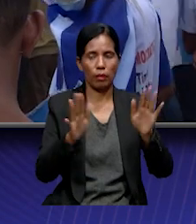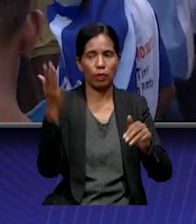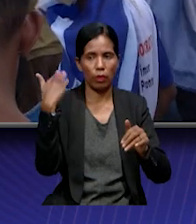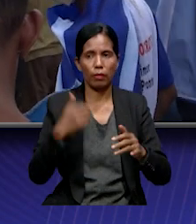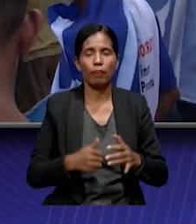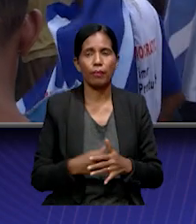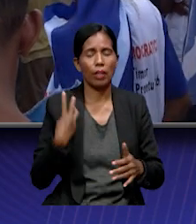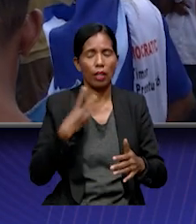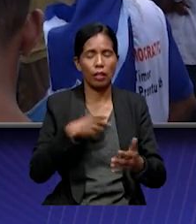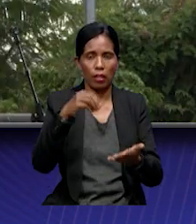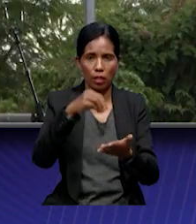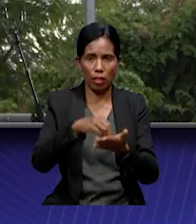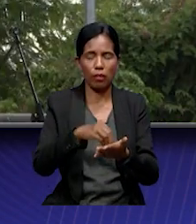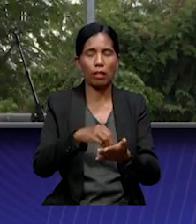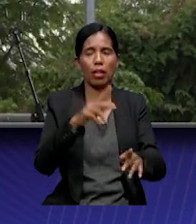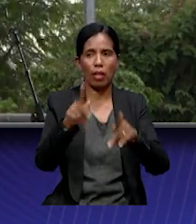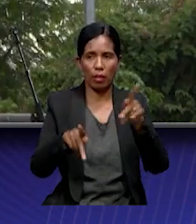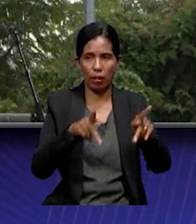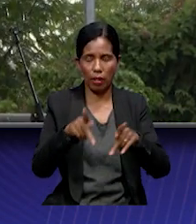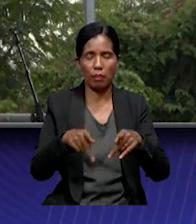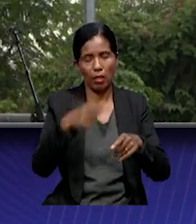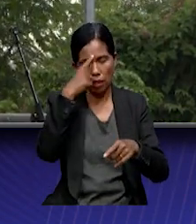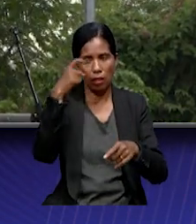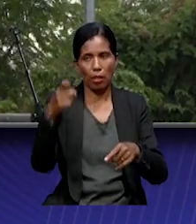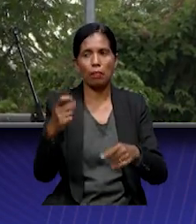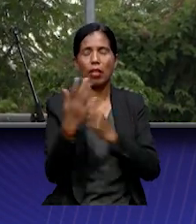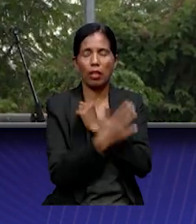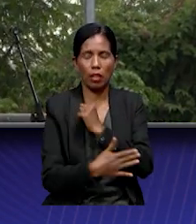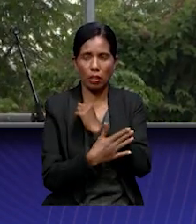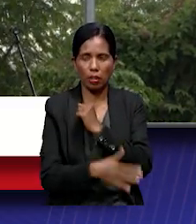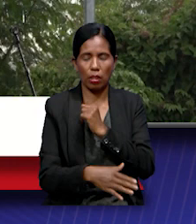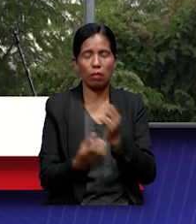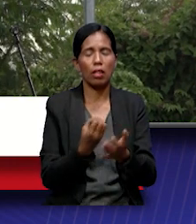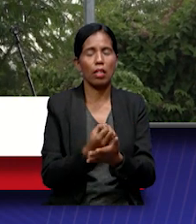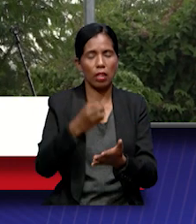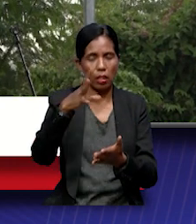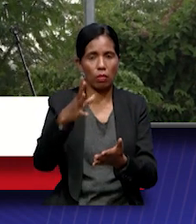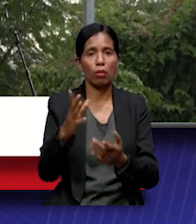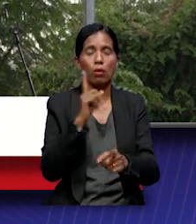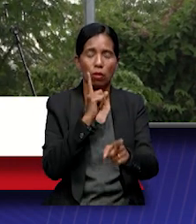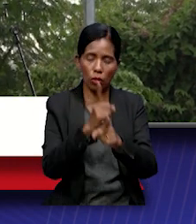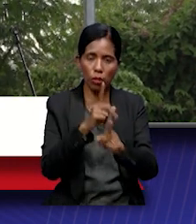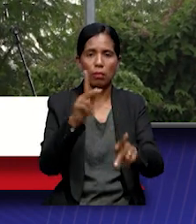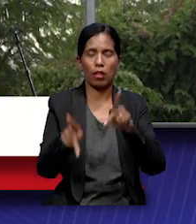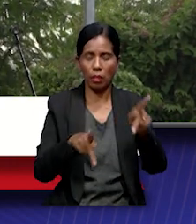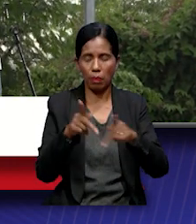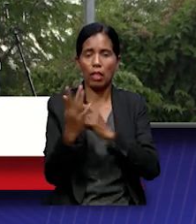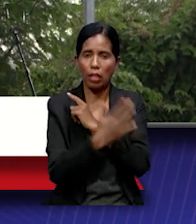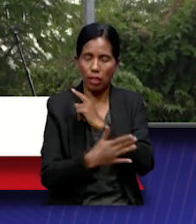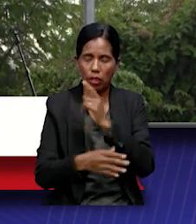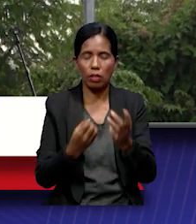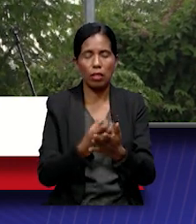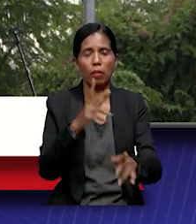tenke investe fali he ema. Investe fali ema tamba na saune riku lolos mak ema ne. Na saune riku lolos mak nine